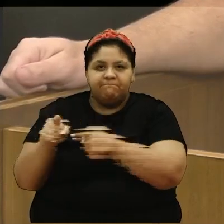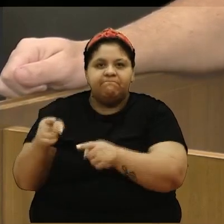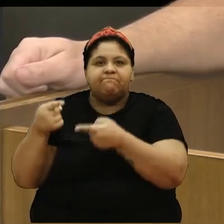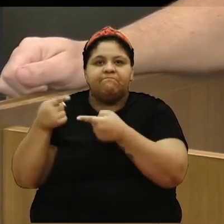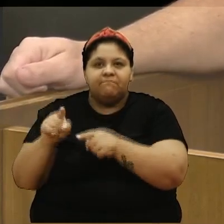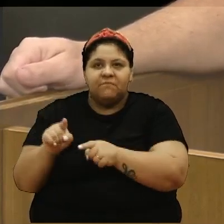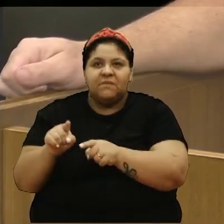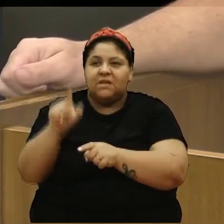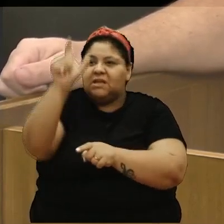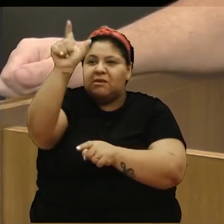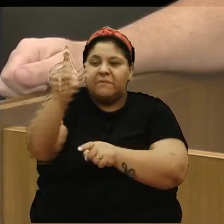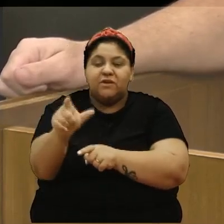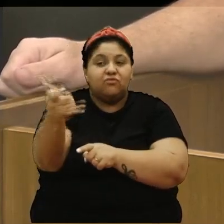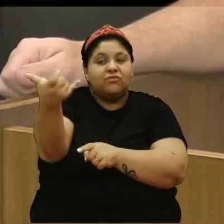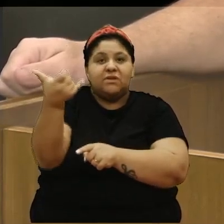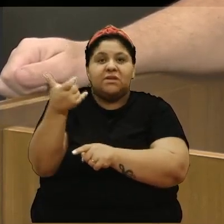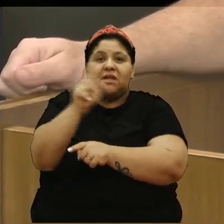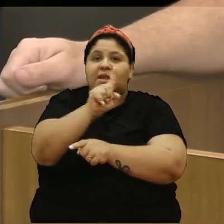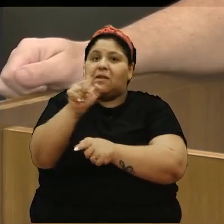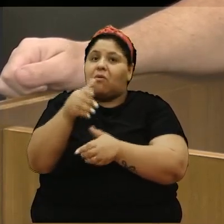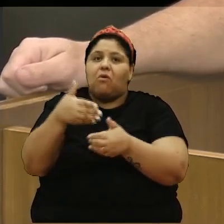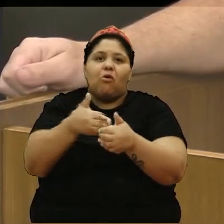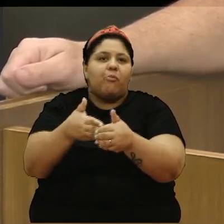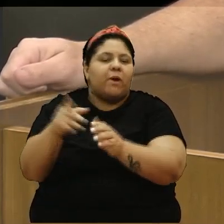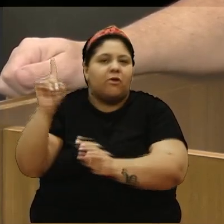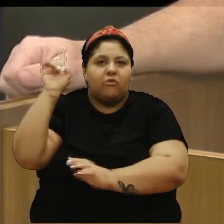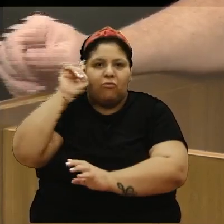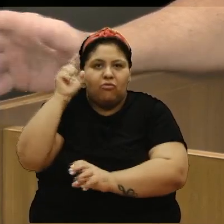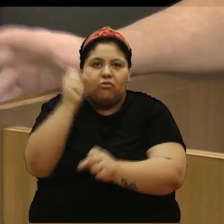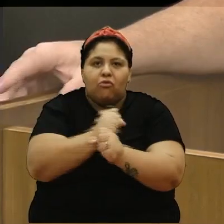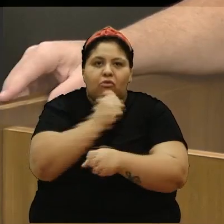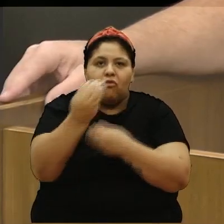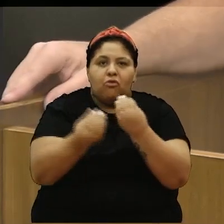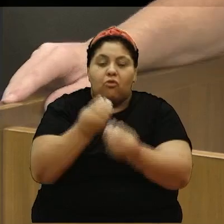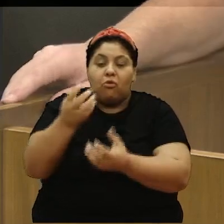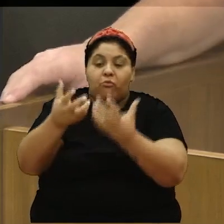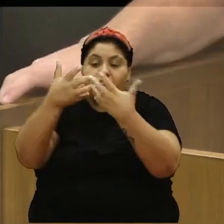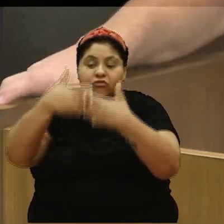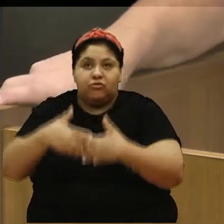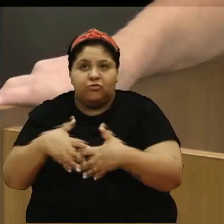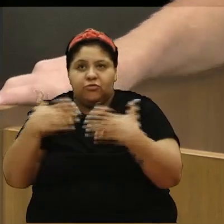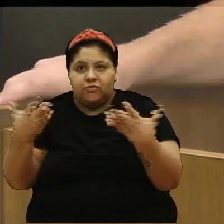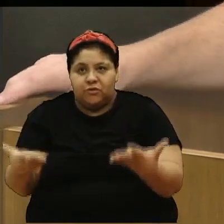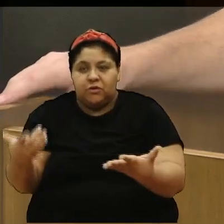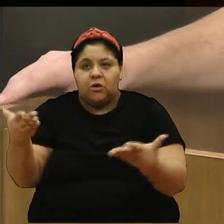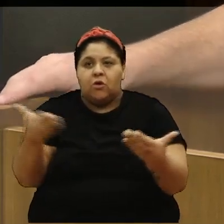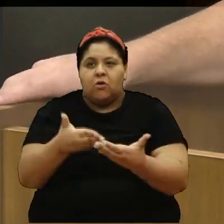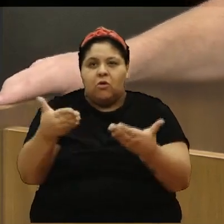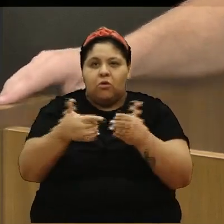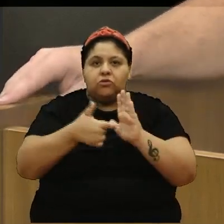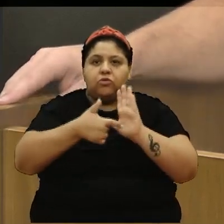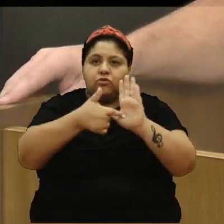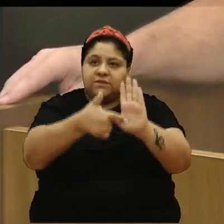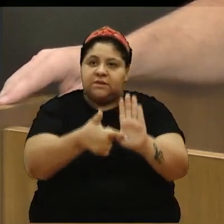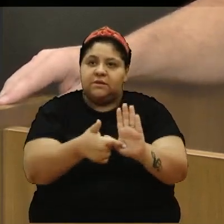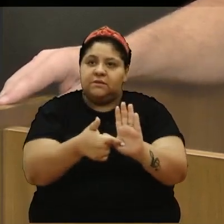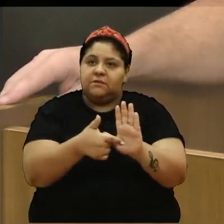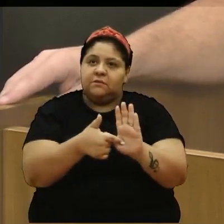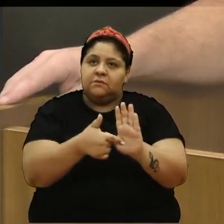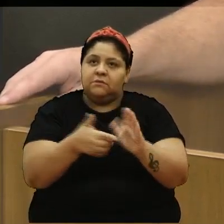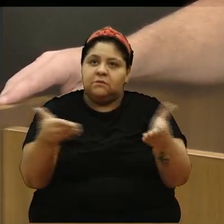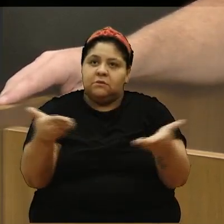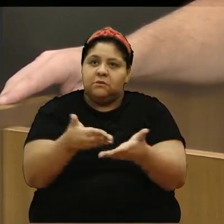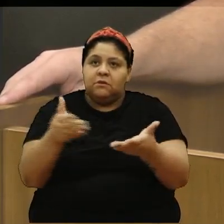de pessoas que não acompanham o dia a dia da obra, de como funciona uma obra daquele tamanho. Então, eu trouxe aqui para mostrar e